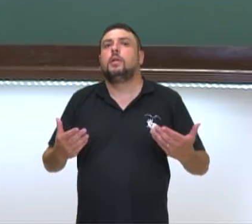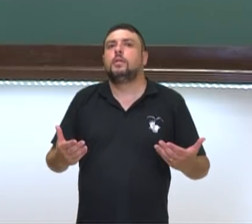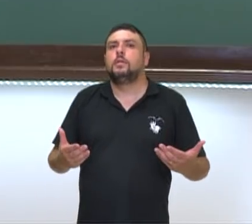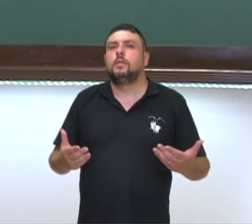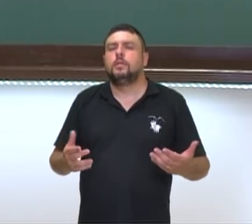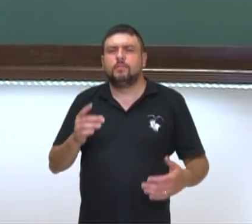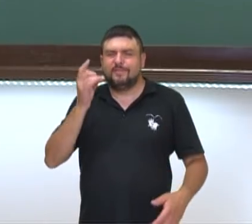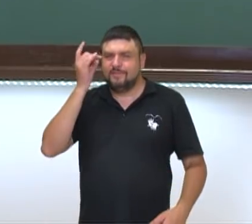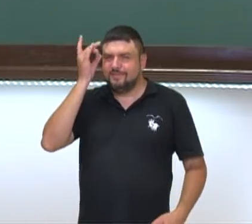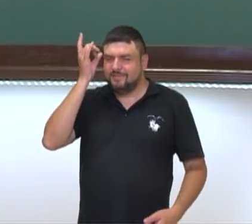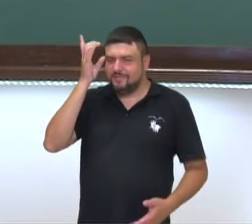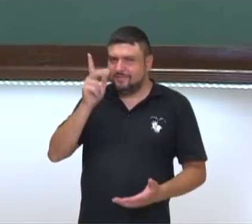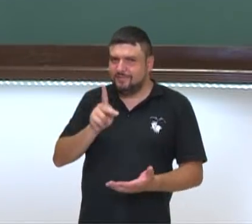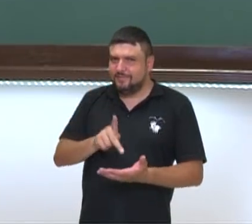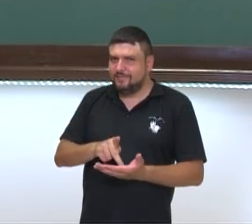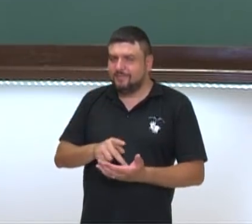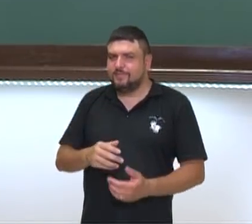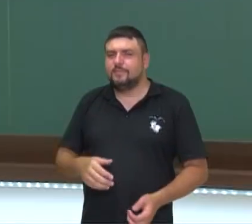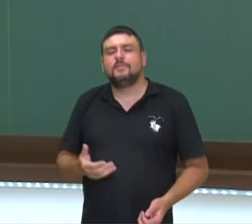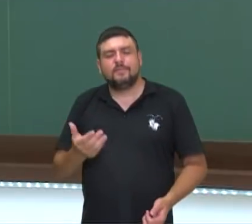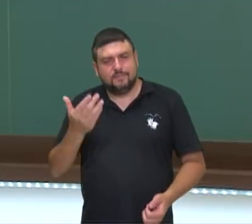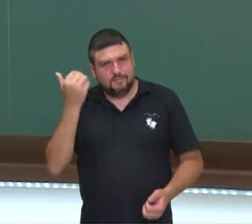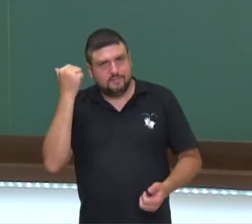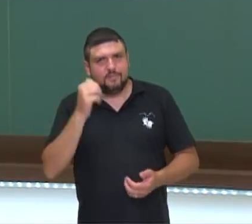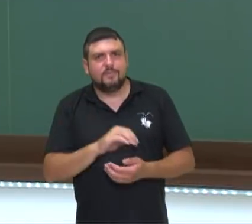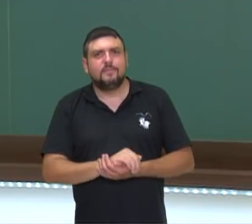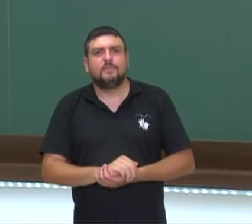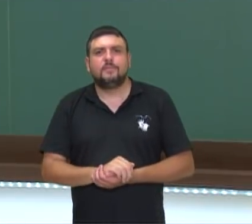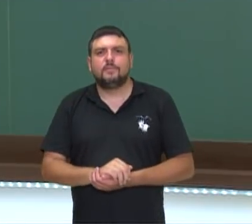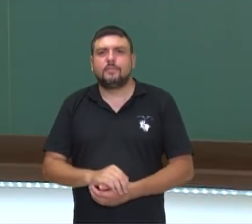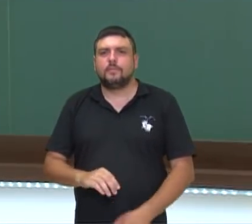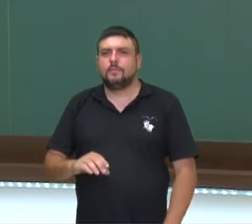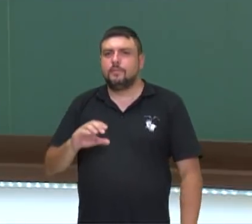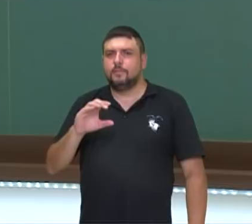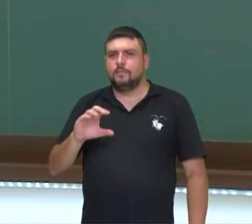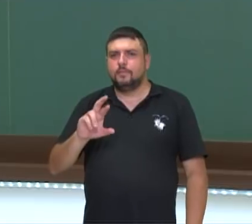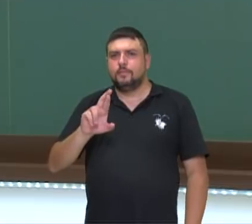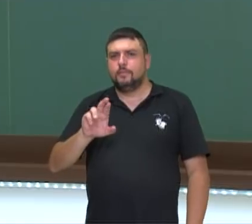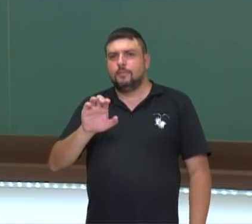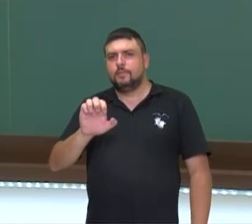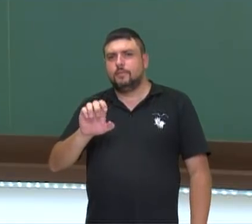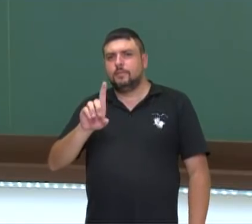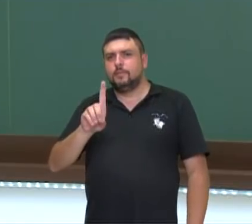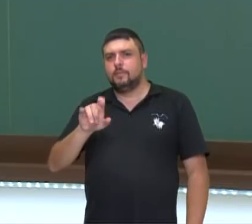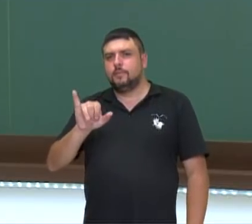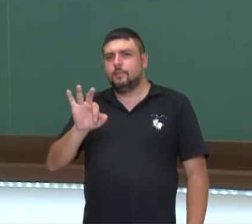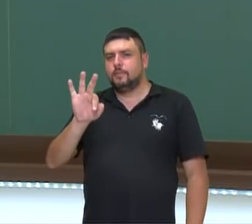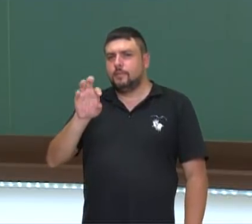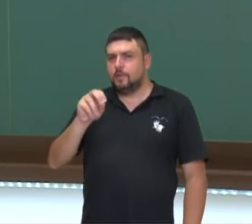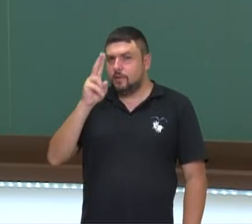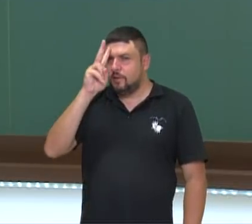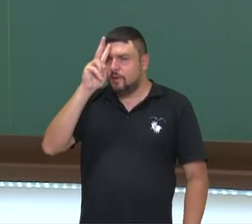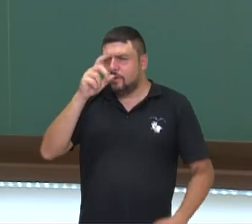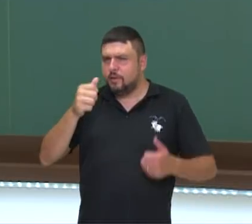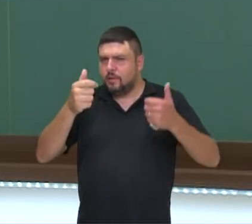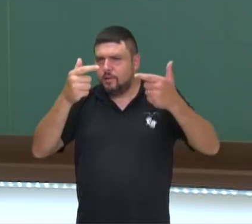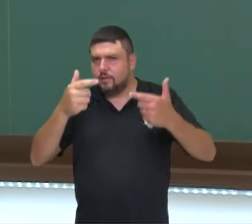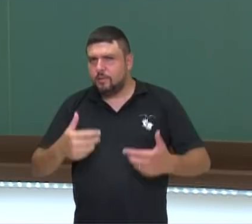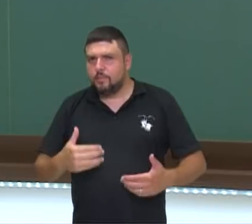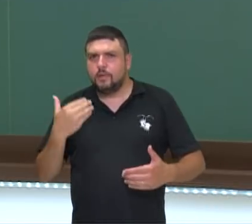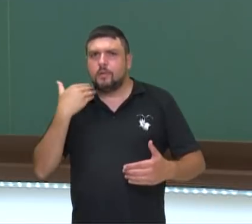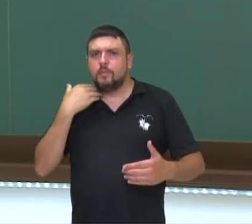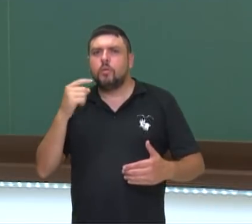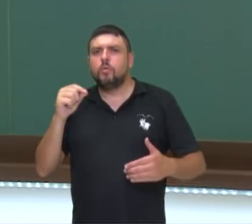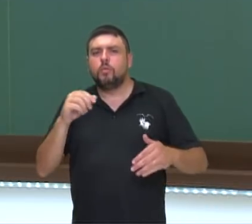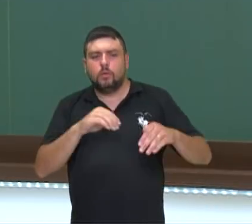Bem facinho, né? Vamos lá? Crédito. Lembra que a professora explicou bem certinho o extrato? Crédito é que entra